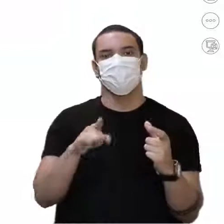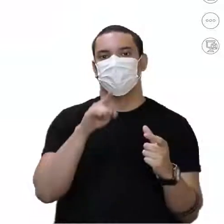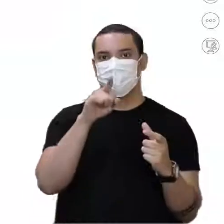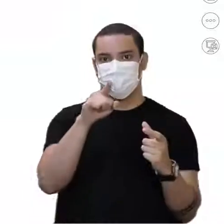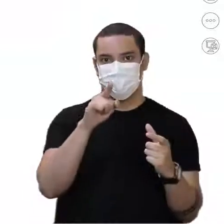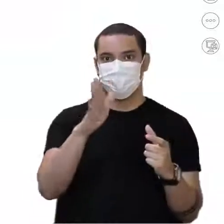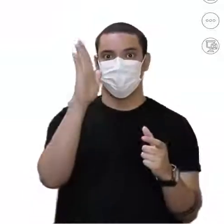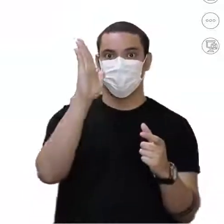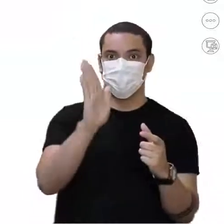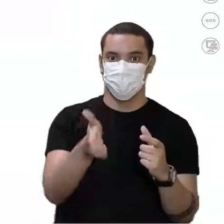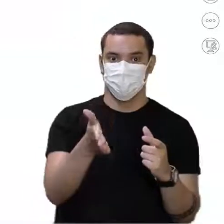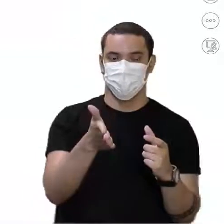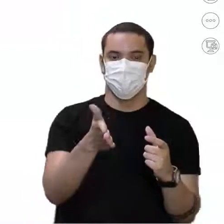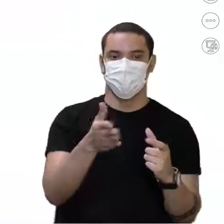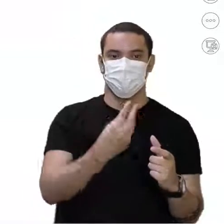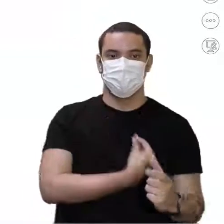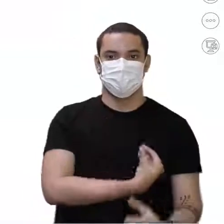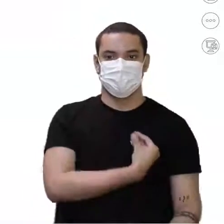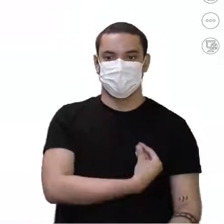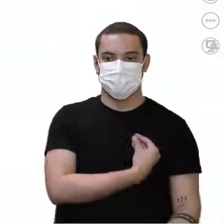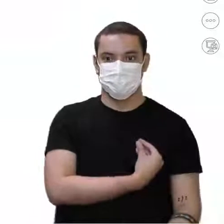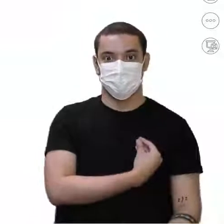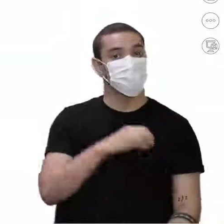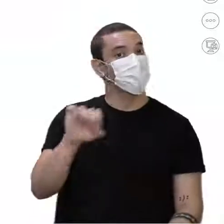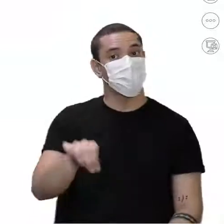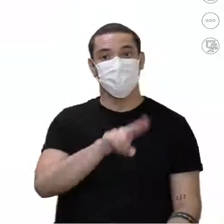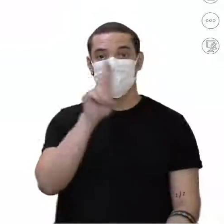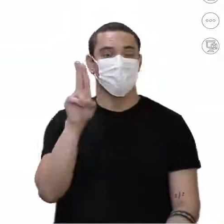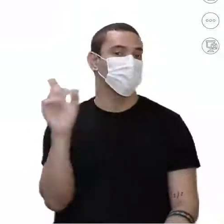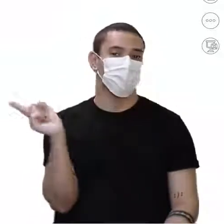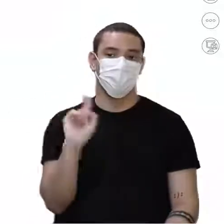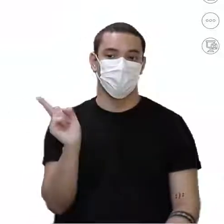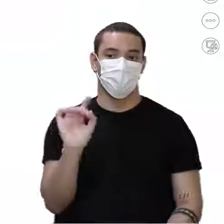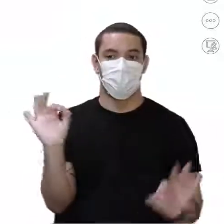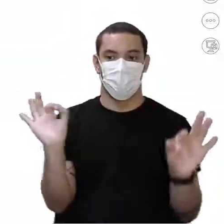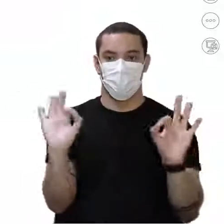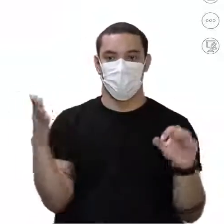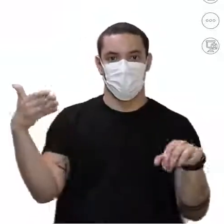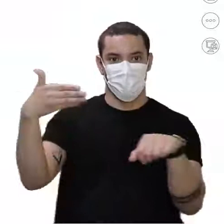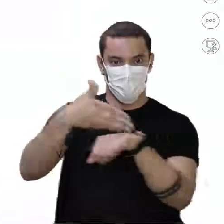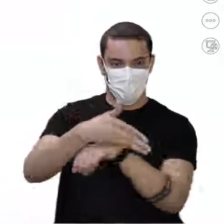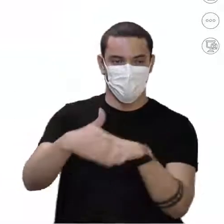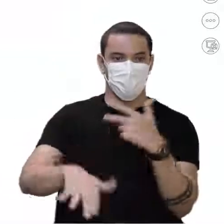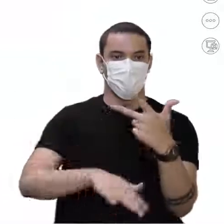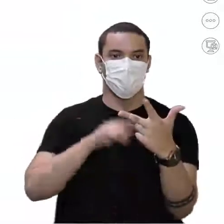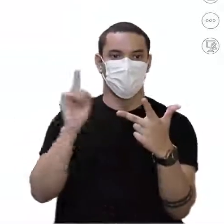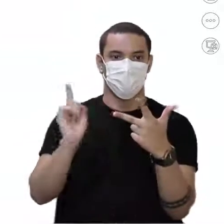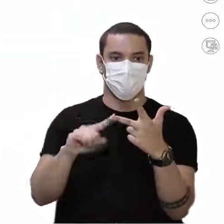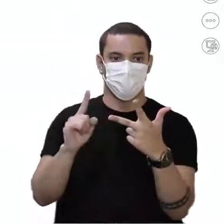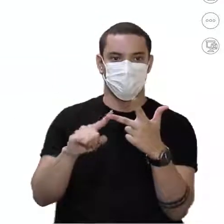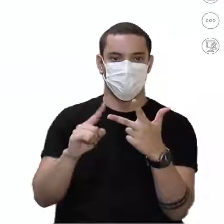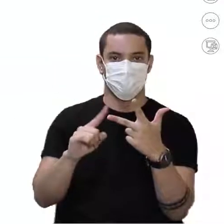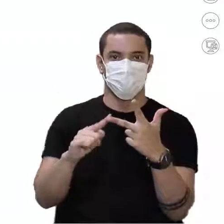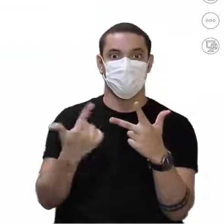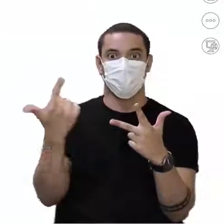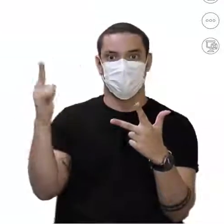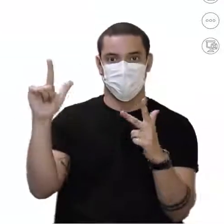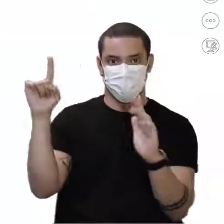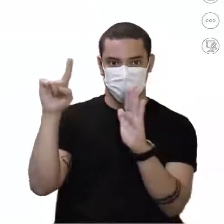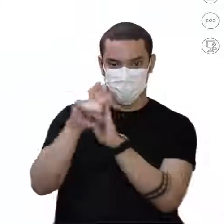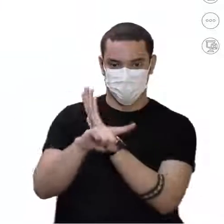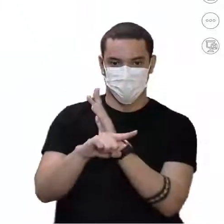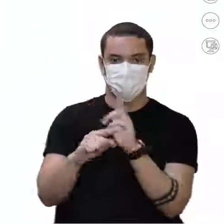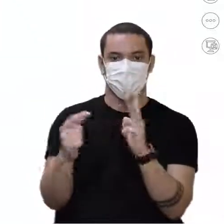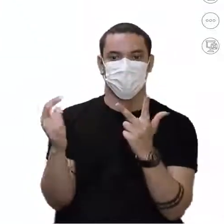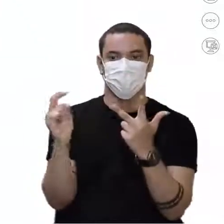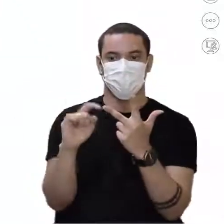você esteve ou não esteve? Aí ele também pergunta: what's the most